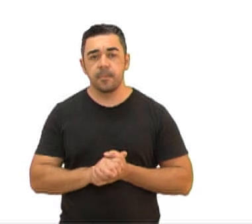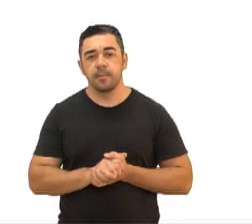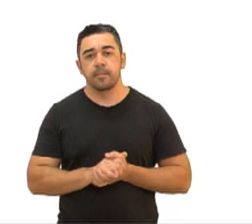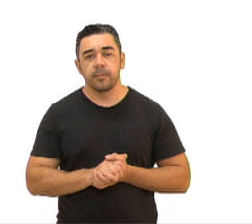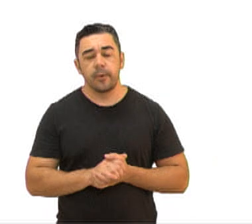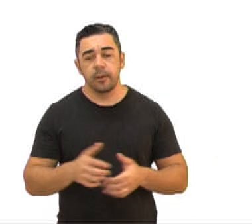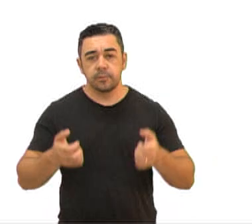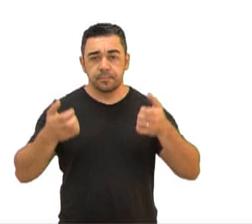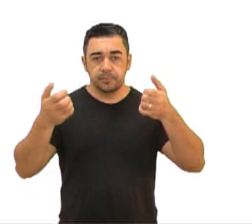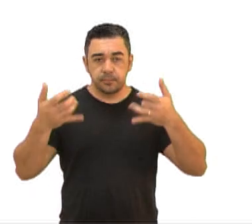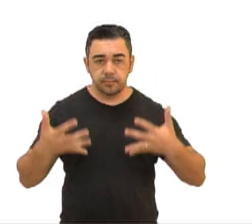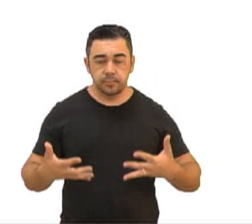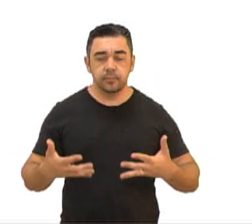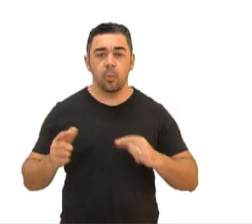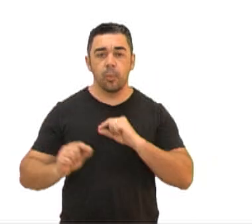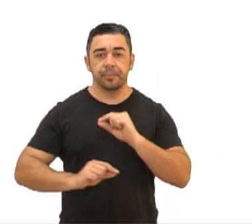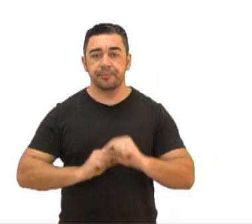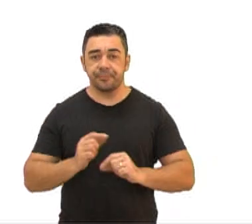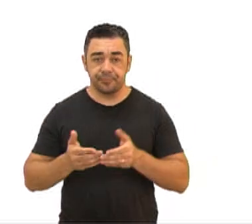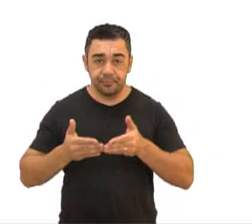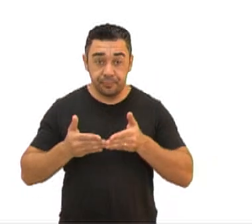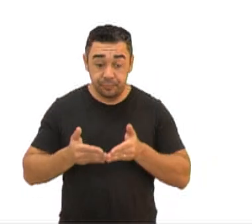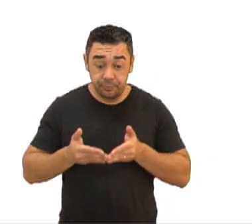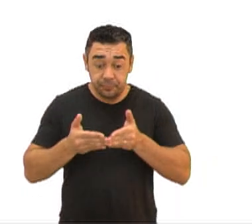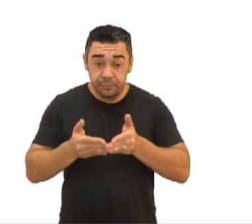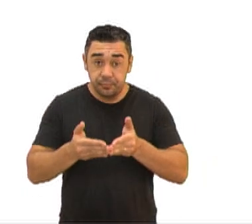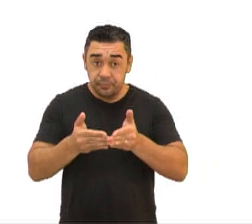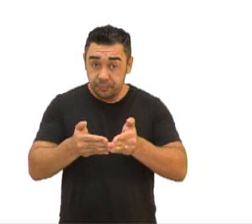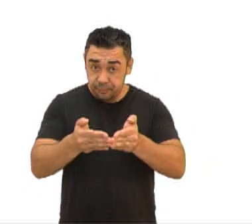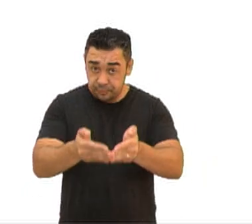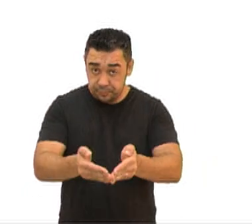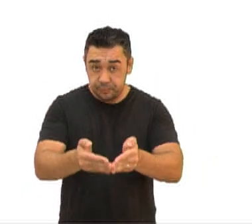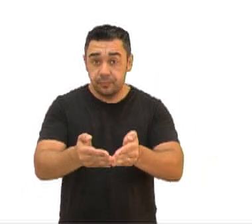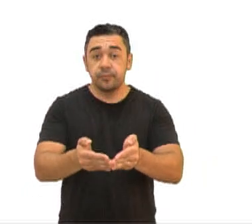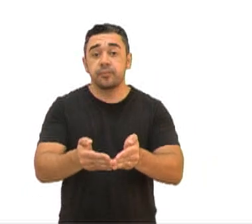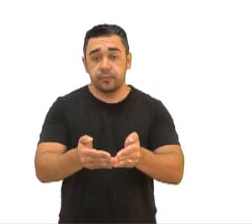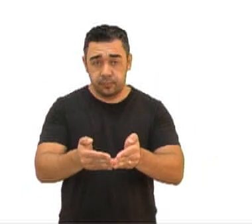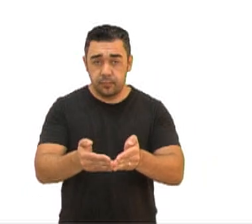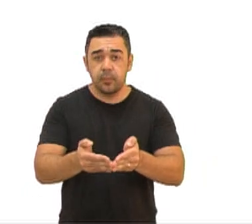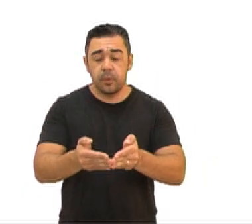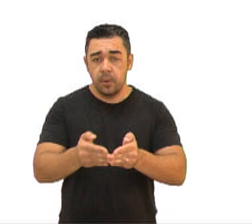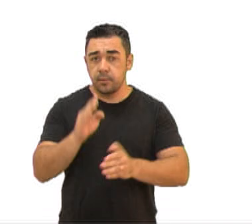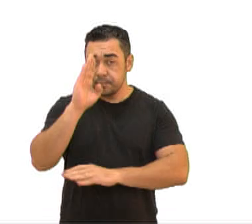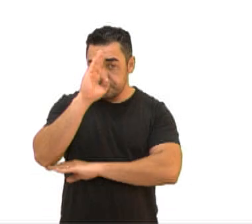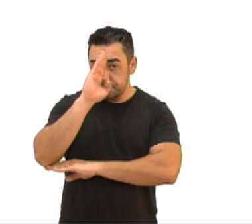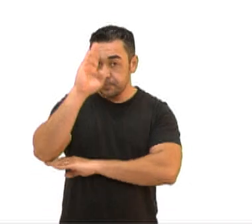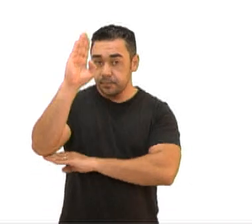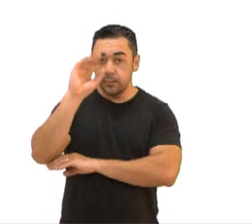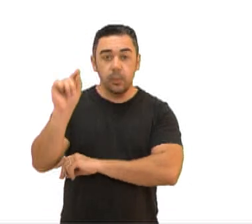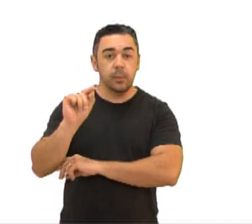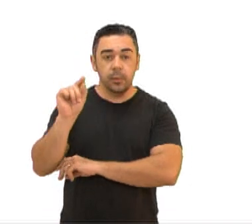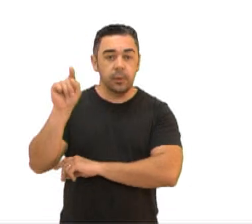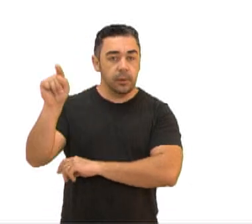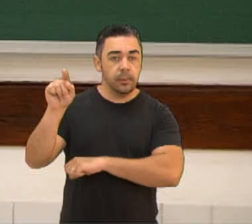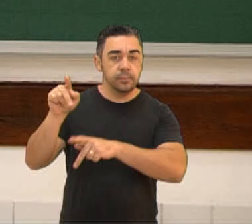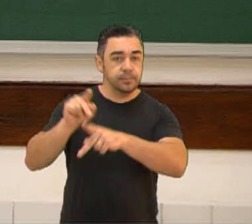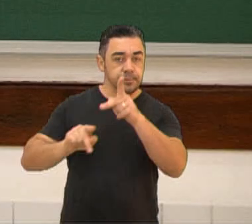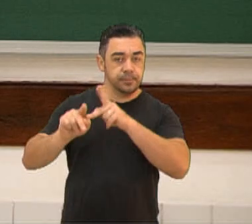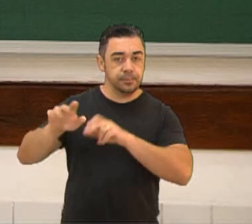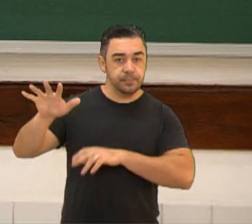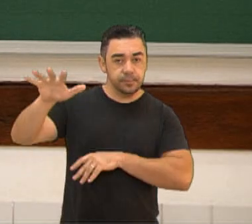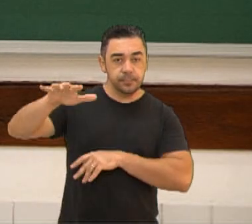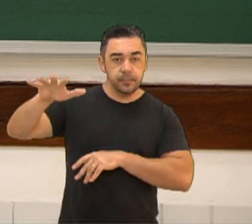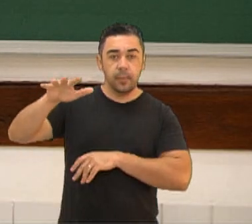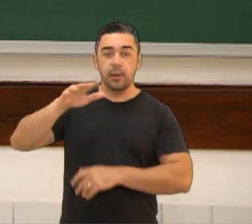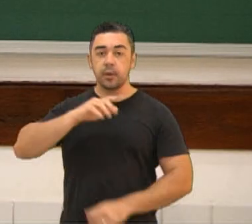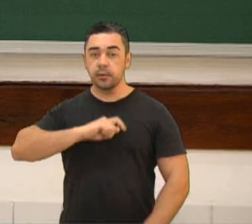gente falar sobre as grandes navegações, dando um destaque para os espanhóis, então a gente hoje vai falar um pouco mais sobre